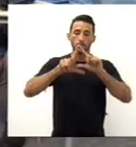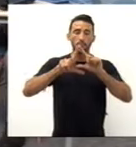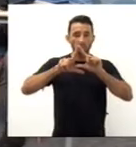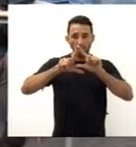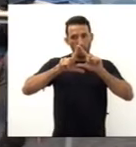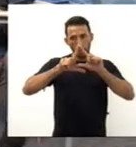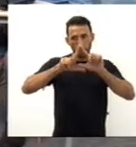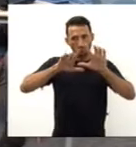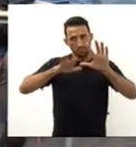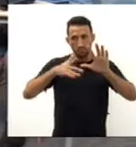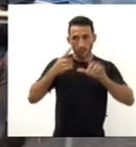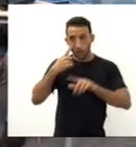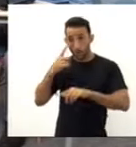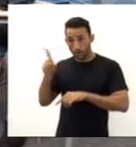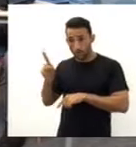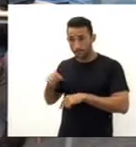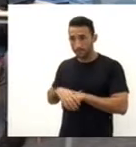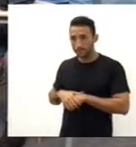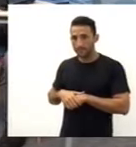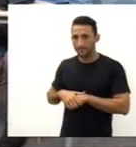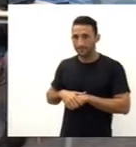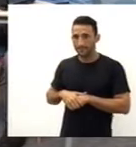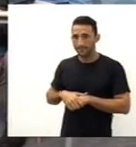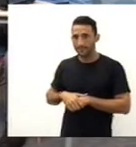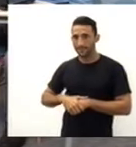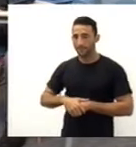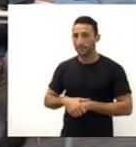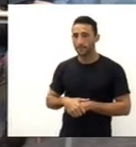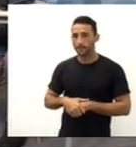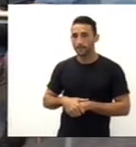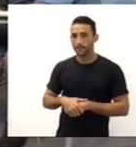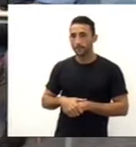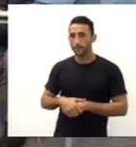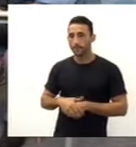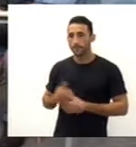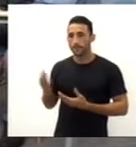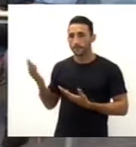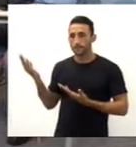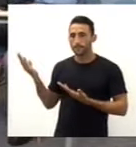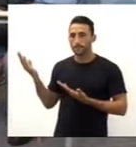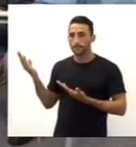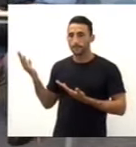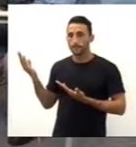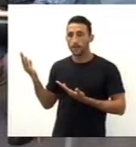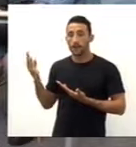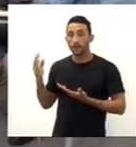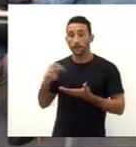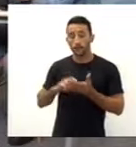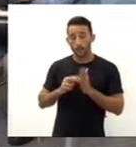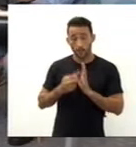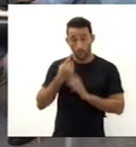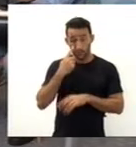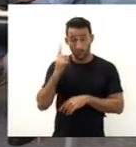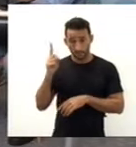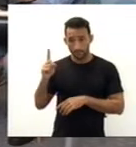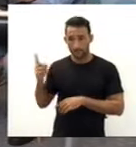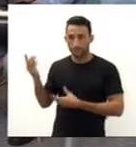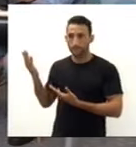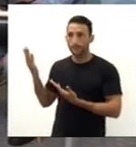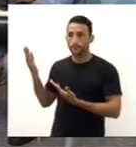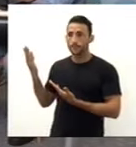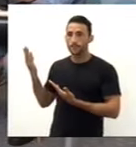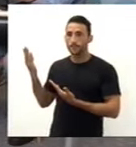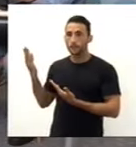que retângulo. Então, aqui é um triângulo que tem 90 graus. Então, vamos lá. Eu